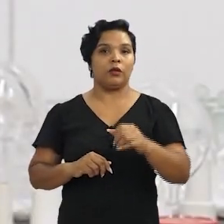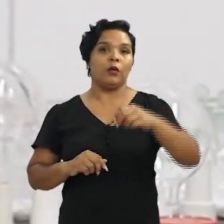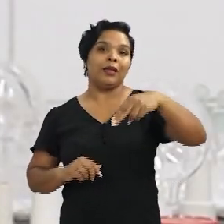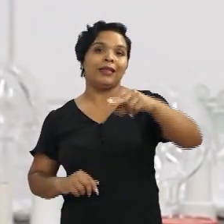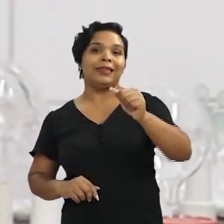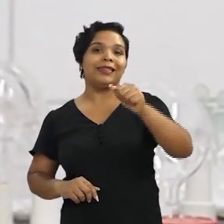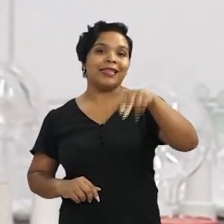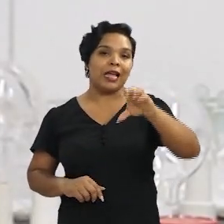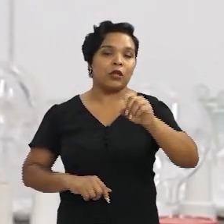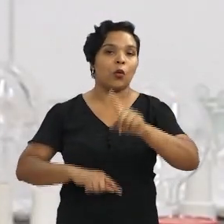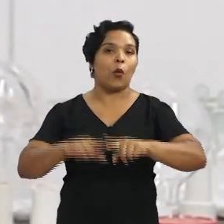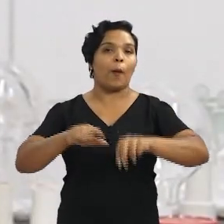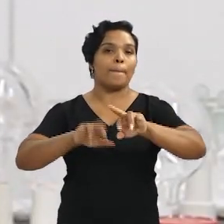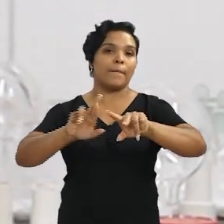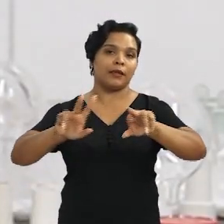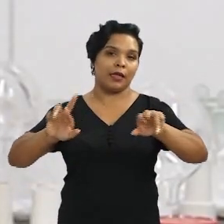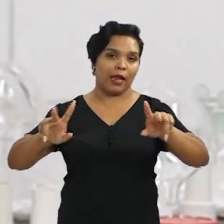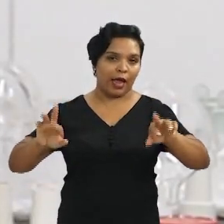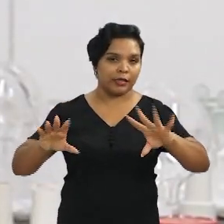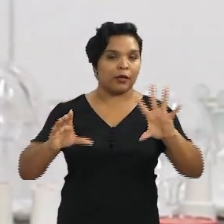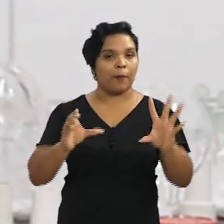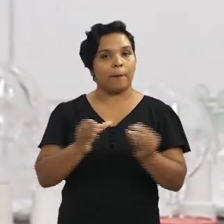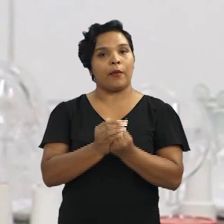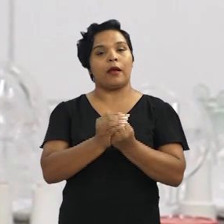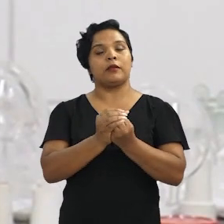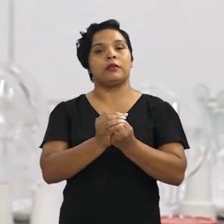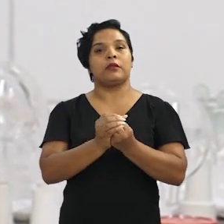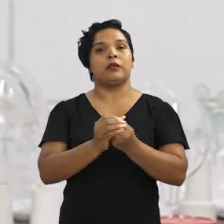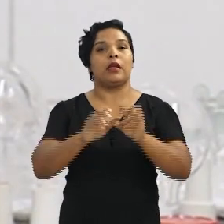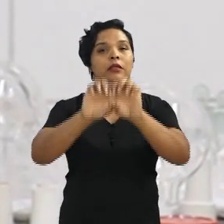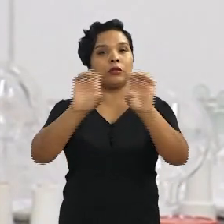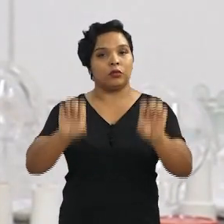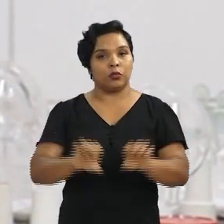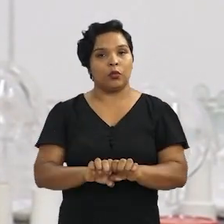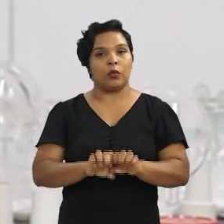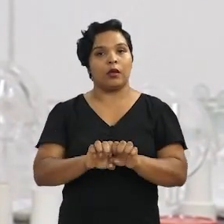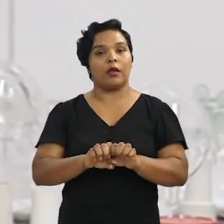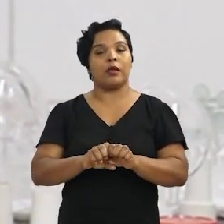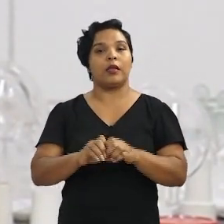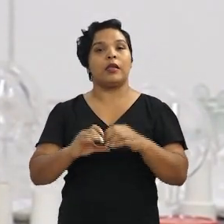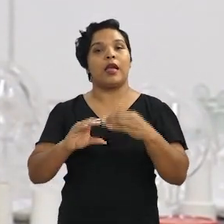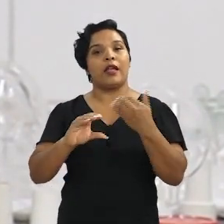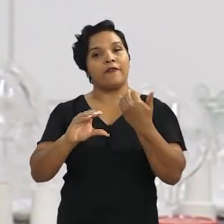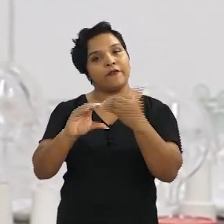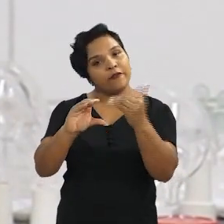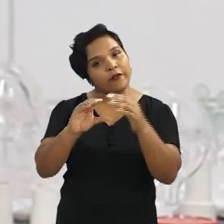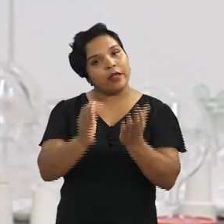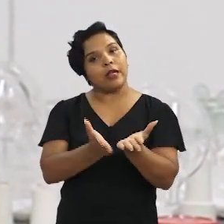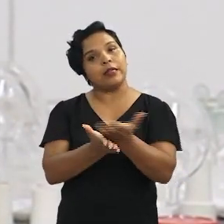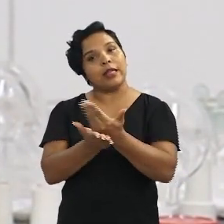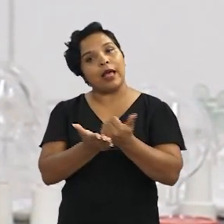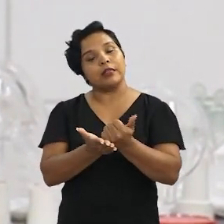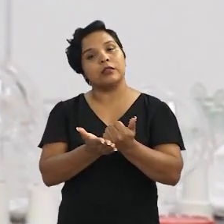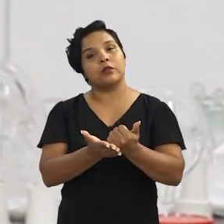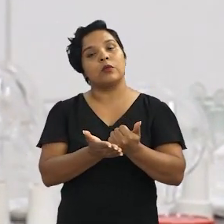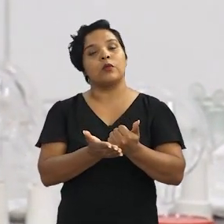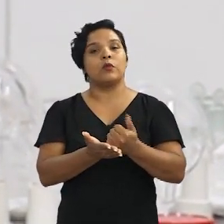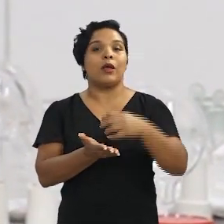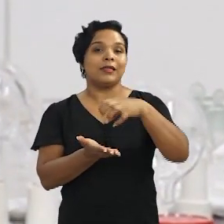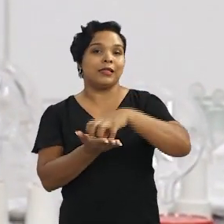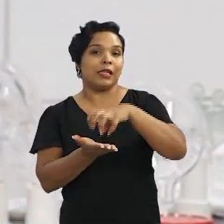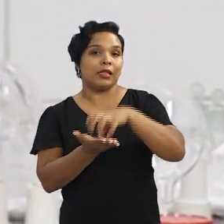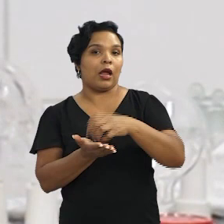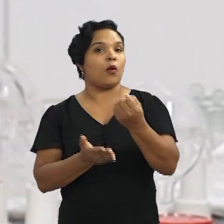esses nanomateriais, né, que fazem parte da composição da estrutura, e eles enviam dados para uma central,